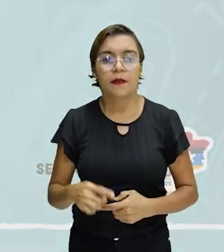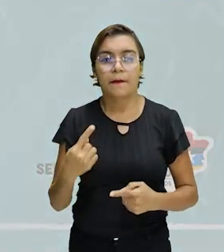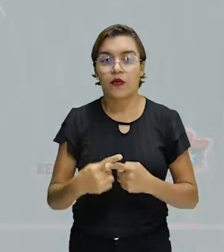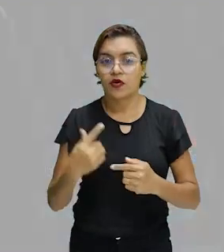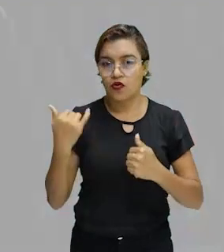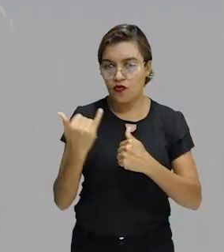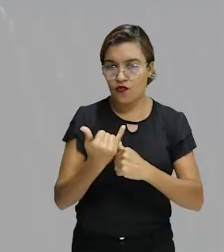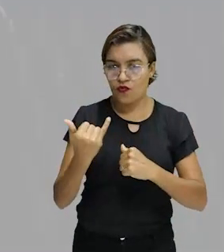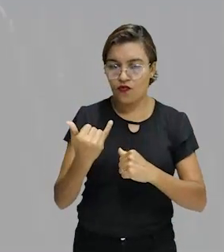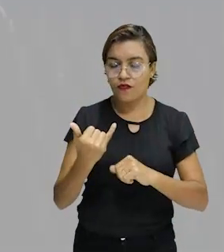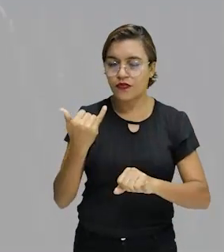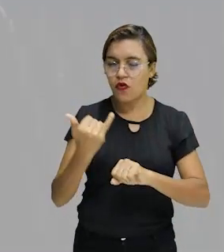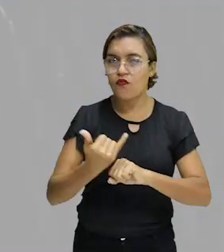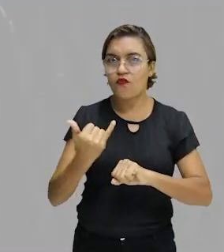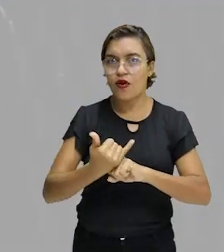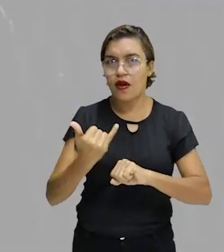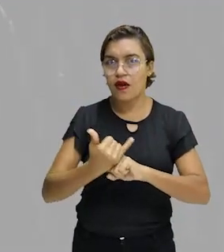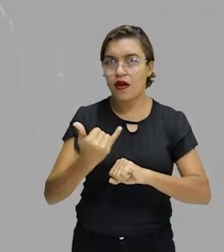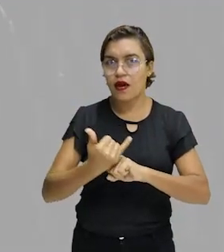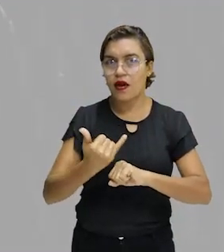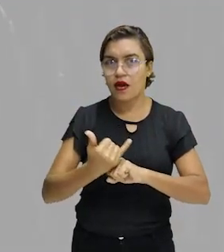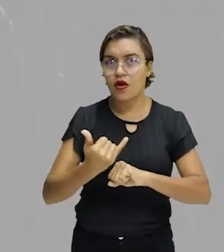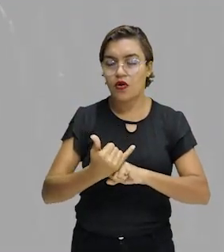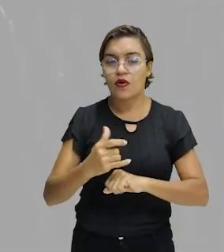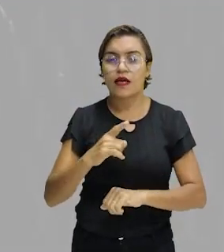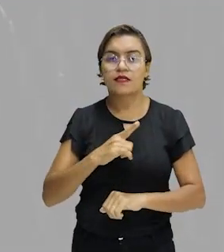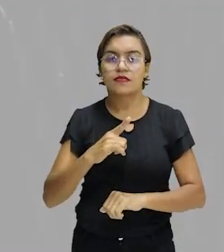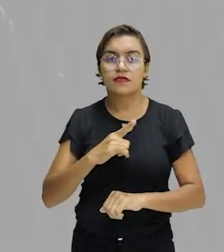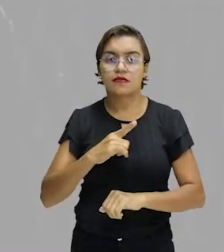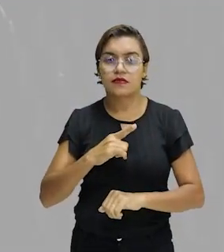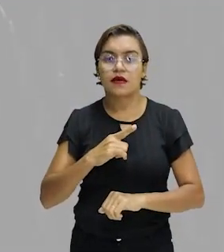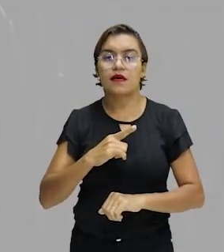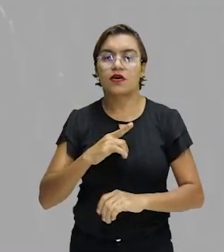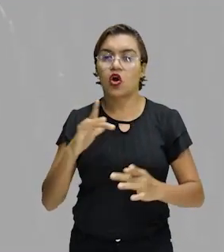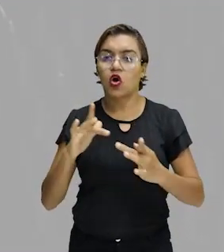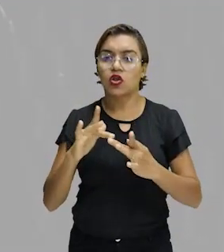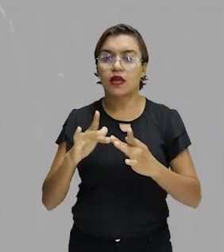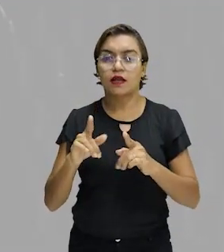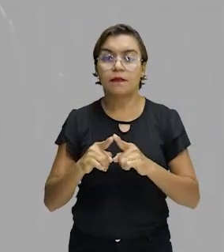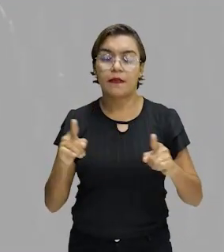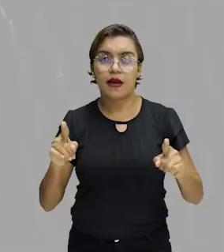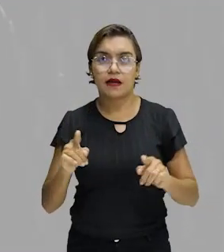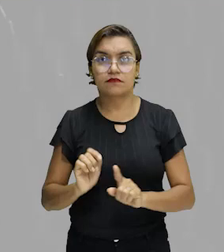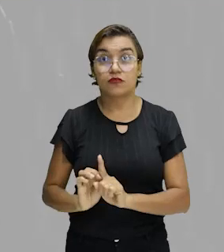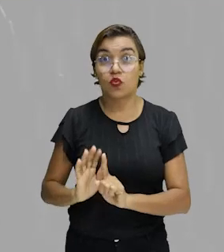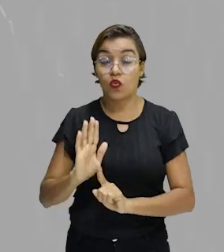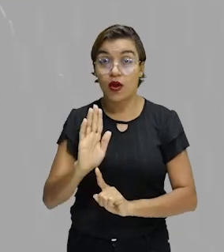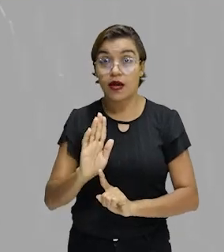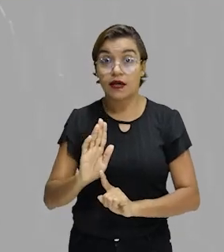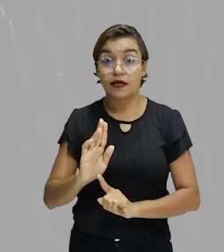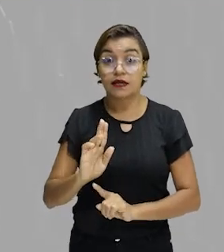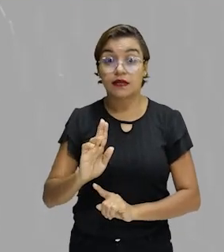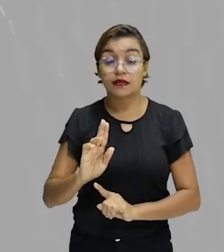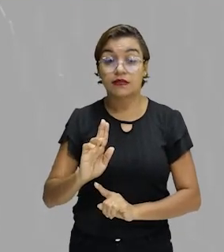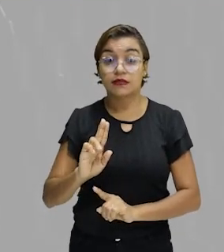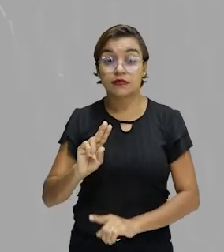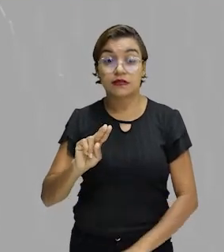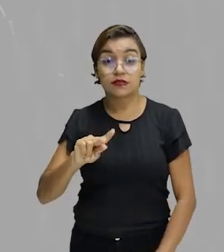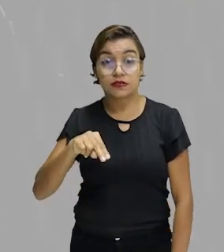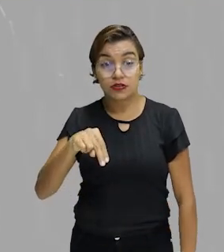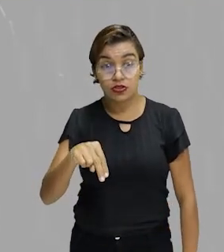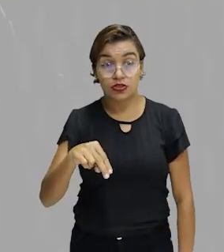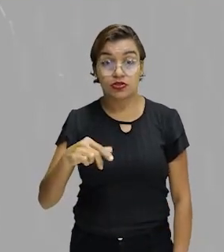de limalha, apresenta uma superfície de contato maior, liberando o gás de hidrogênio a uma